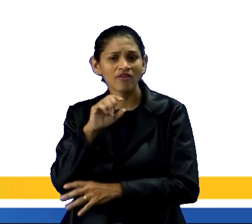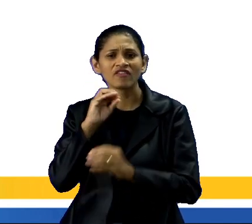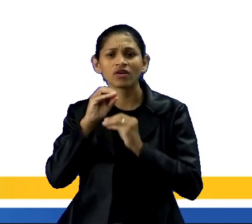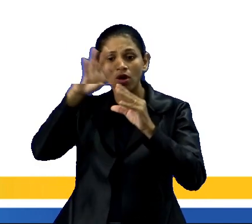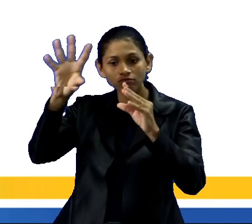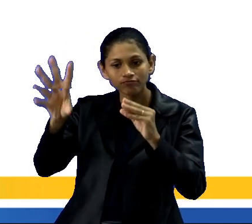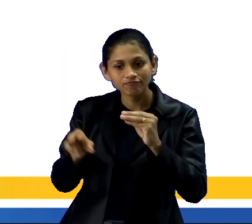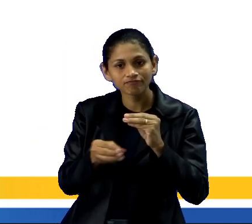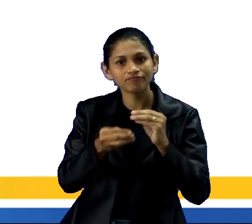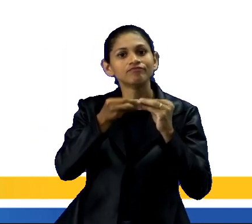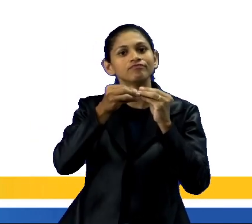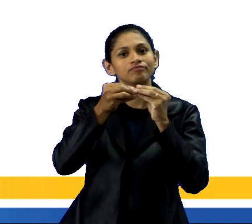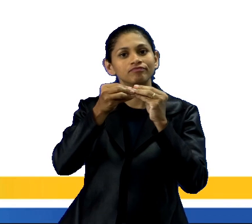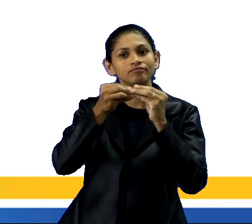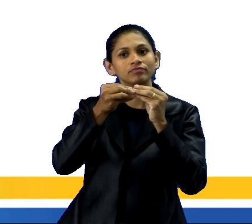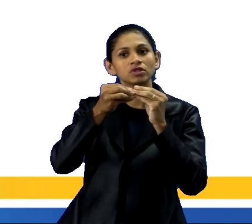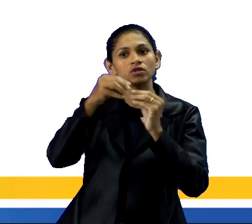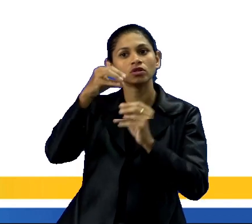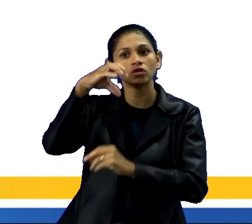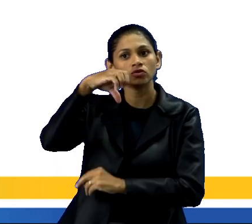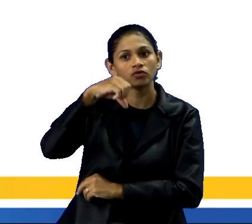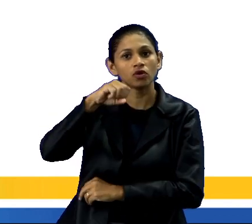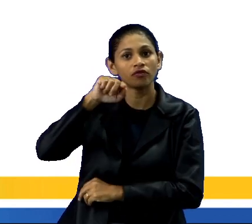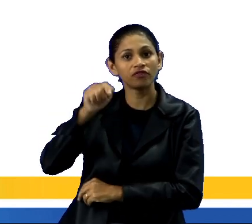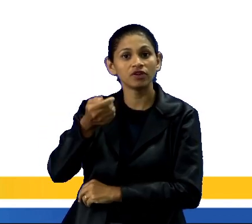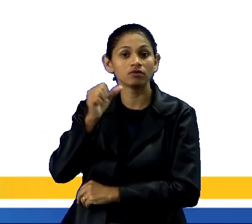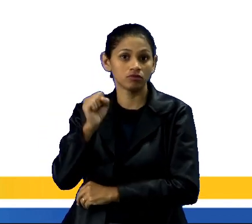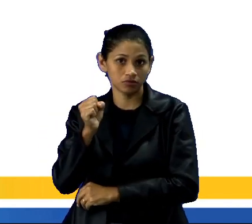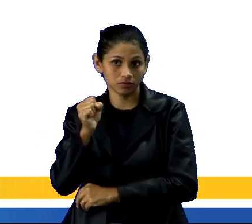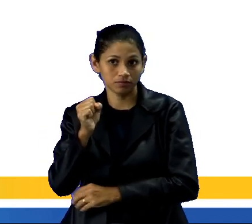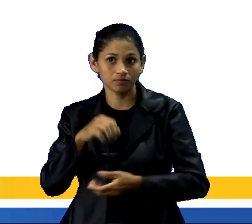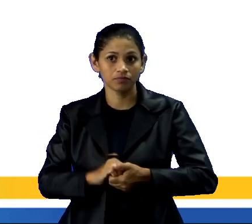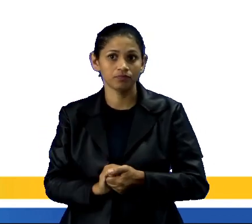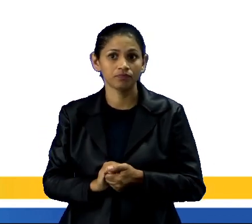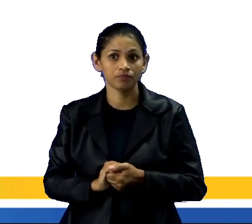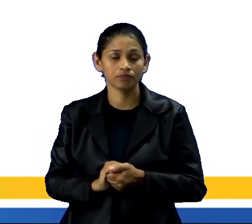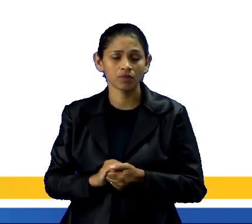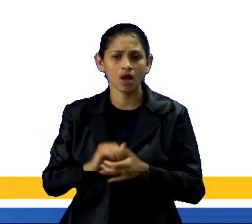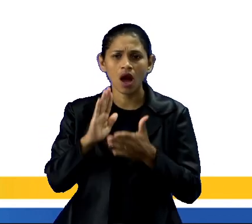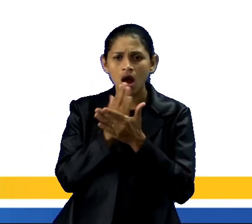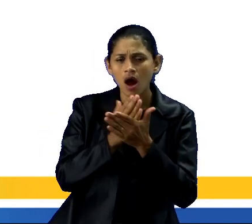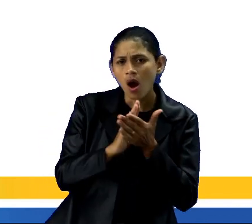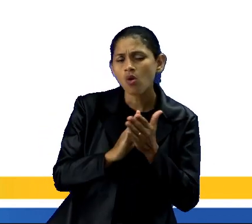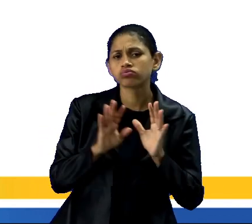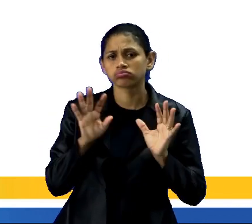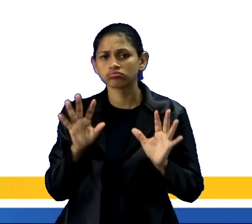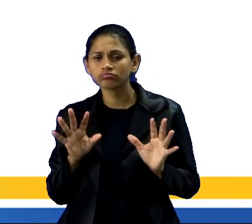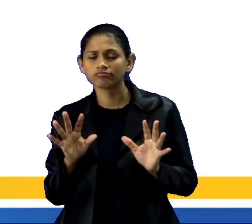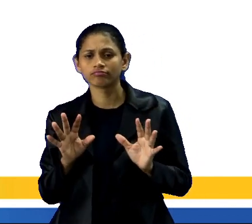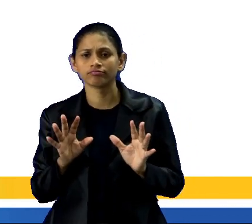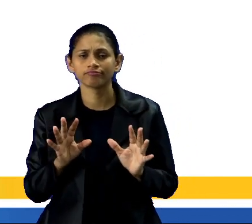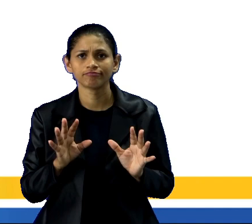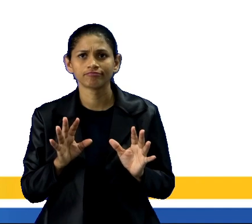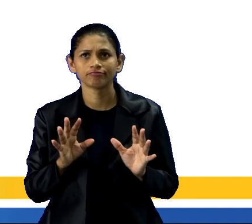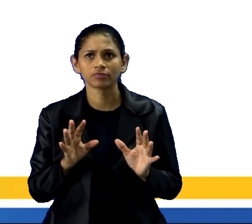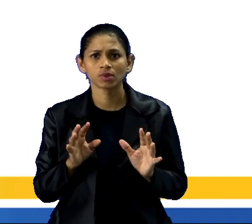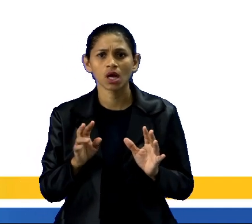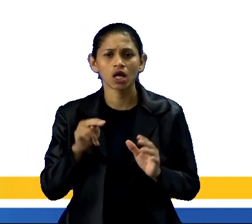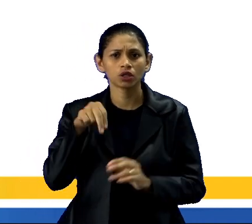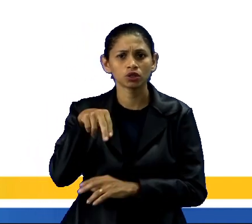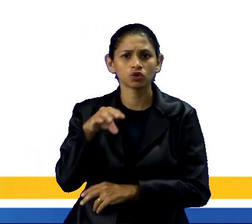você faz? Você aumenta essa casa, fica 9,8. Em alguns casos, professora, a minha nota